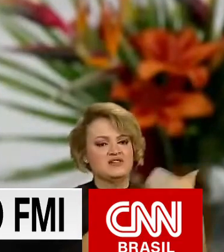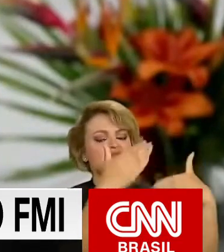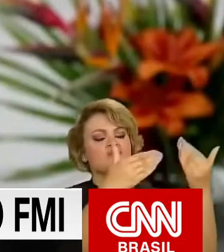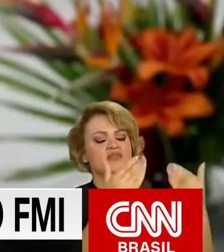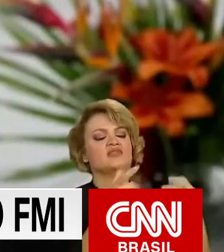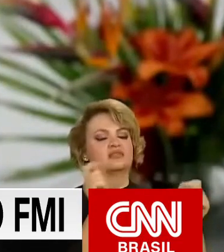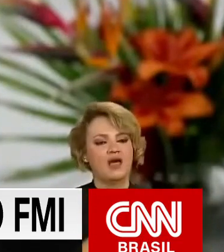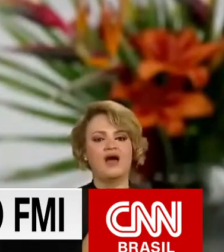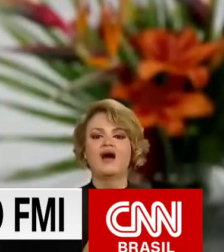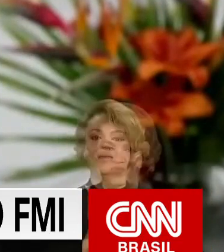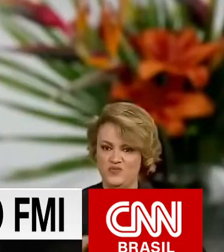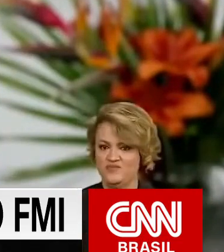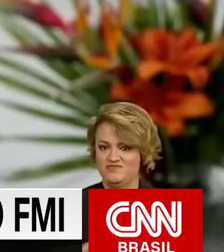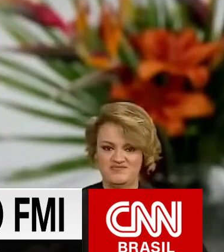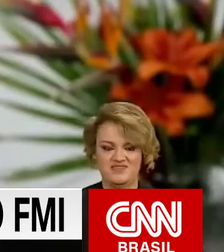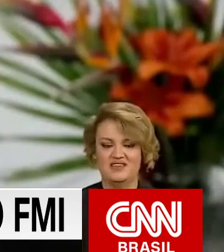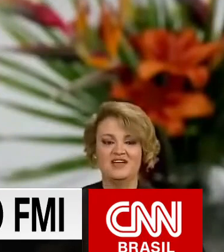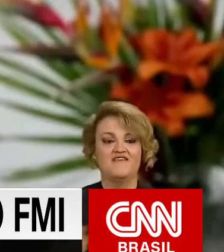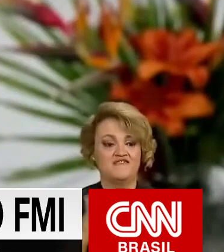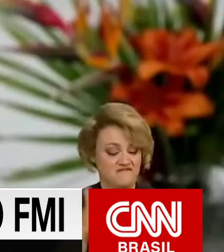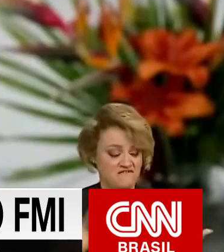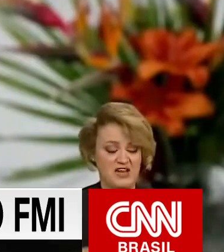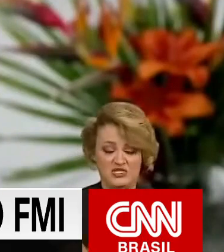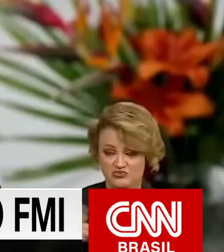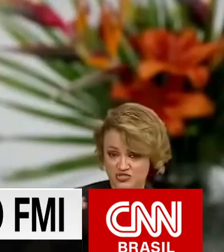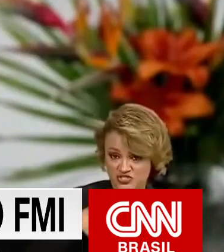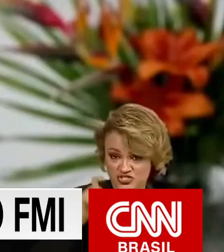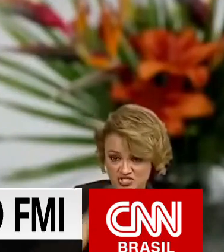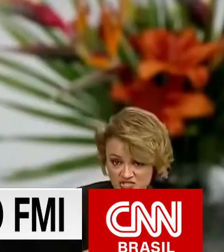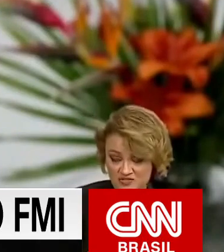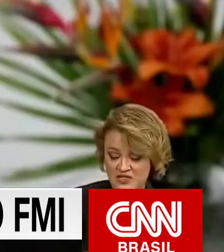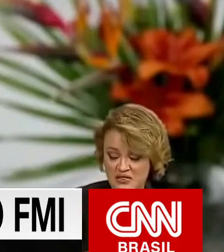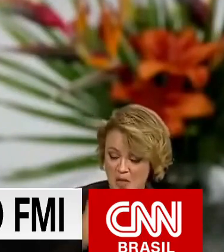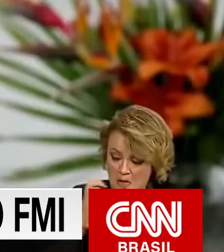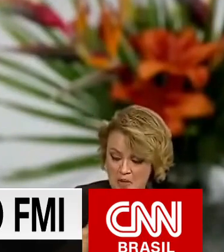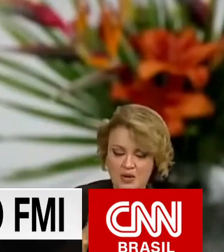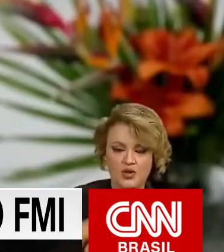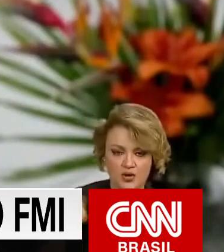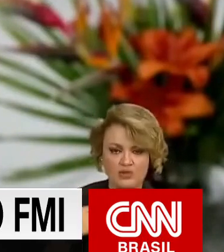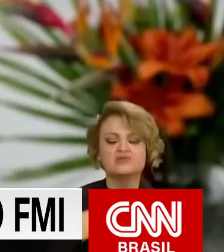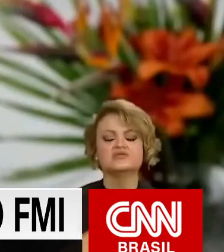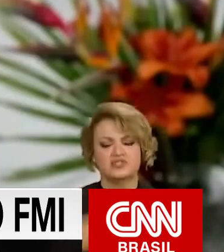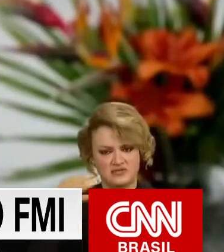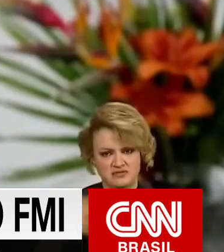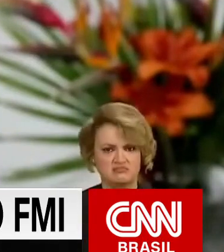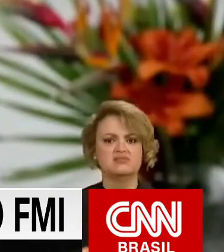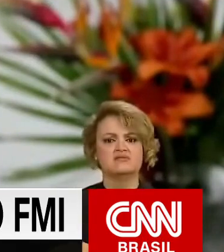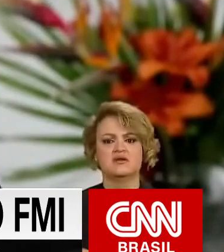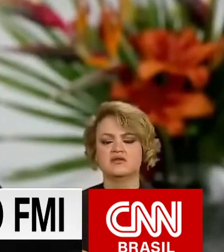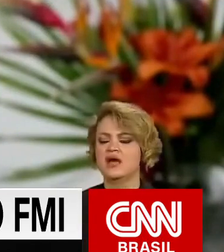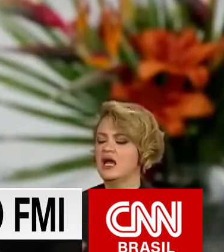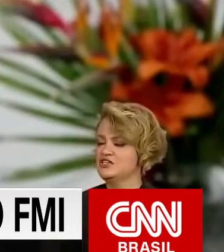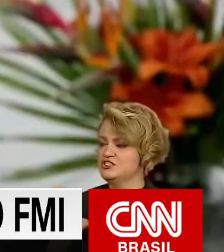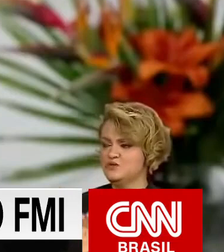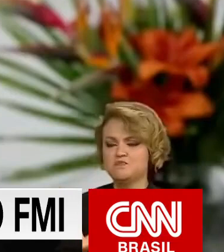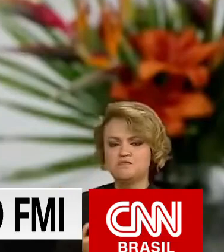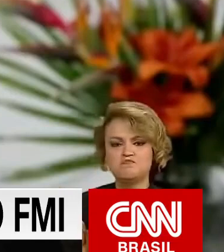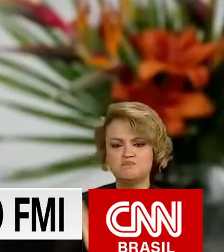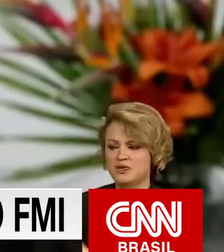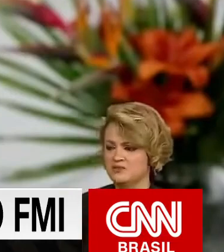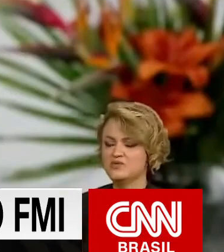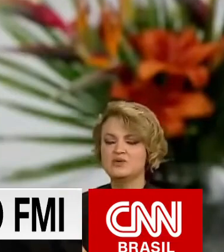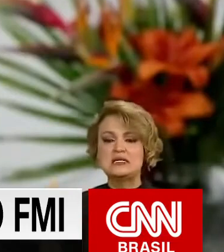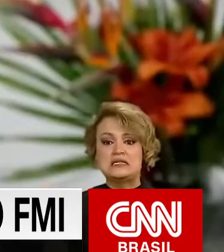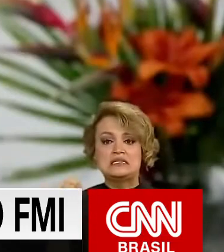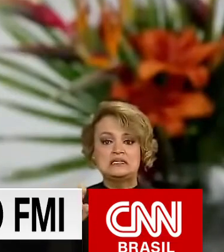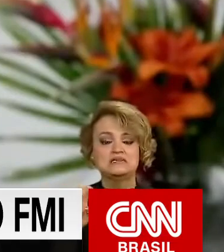dinheiro, se desenvolver e pagar. Nós pagamos o FMI, emprestamos 30, 15 bilhões de dólares para eles, e hoje nós não devemos